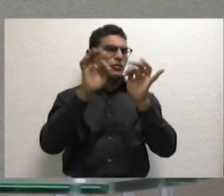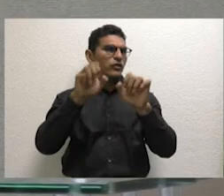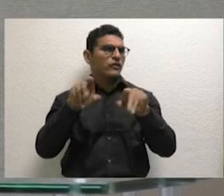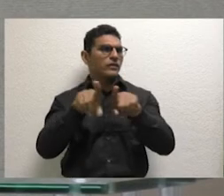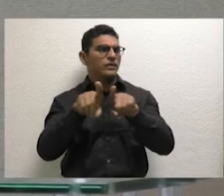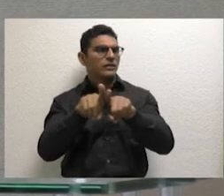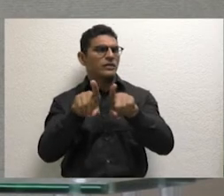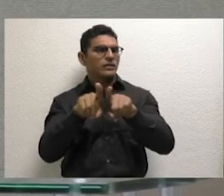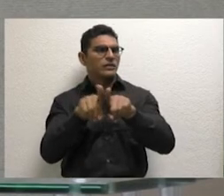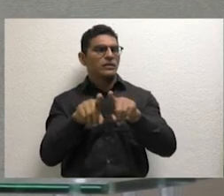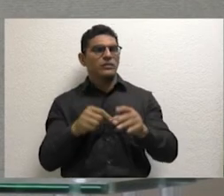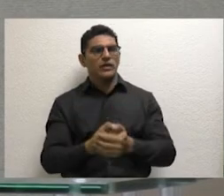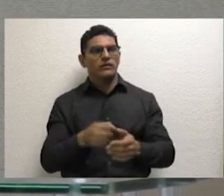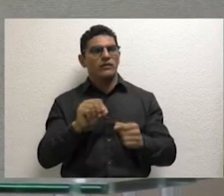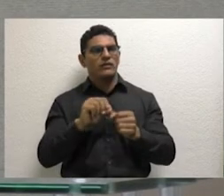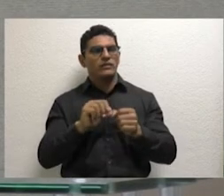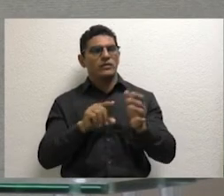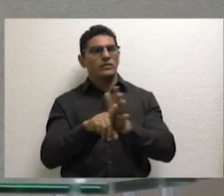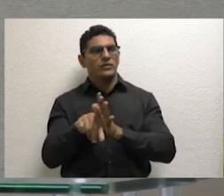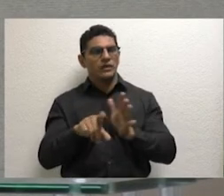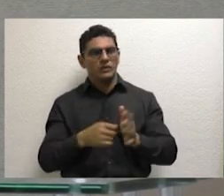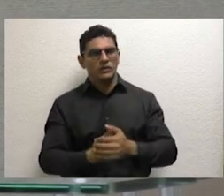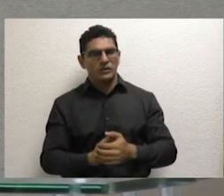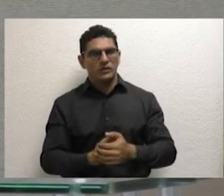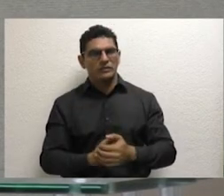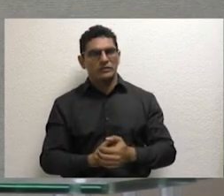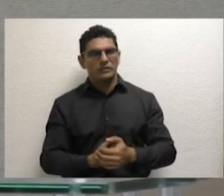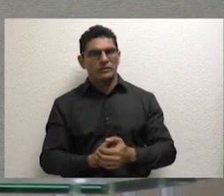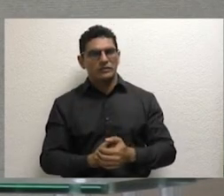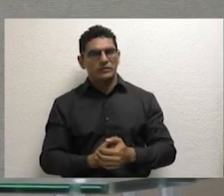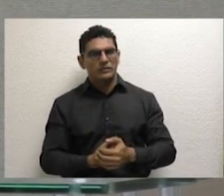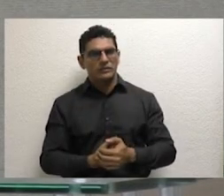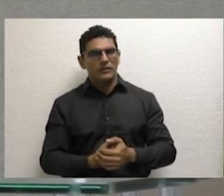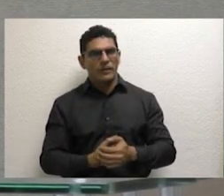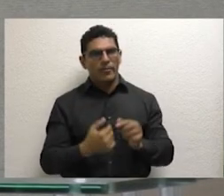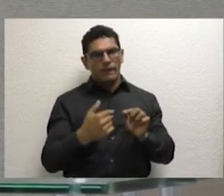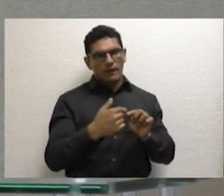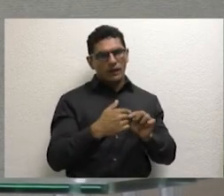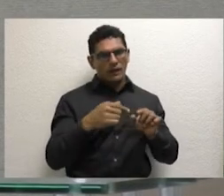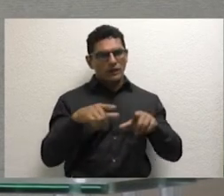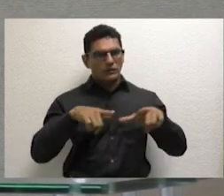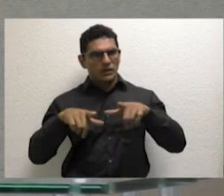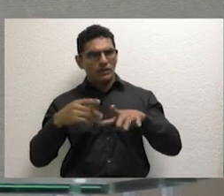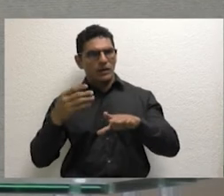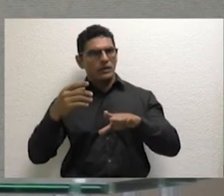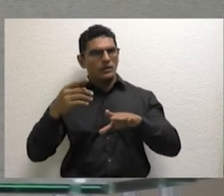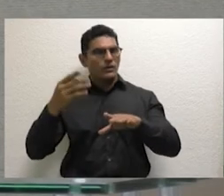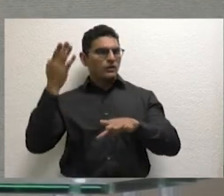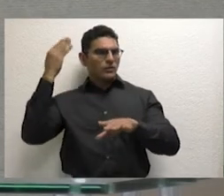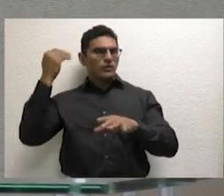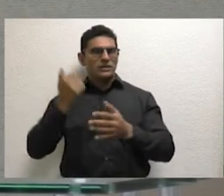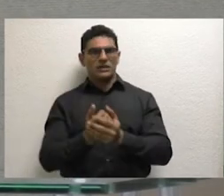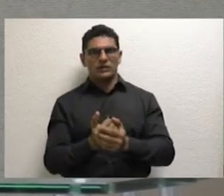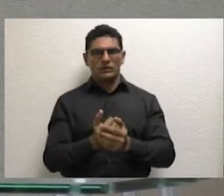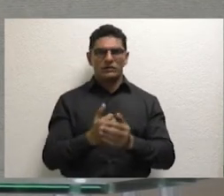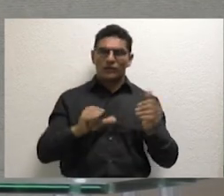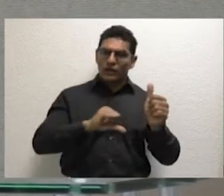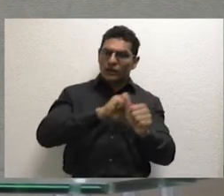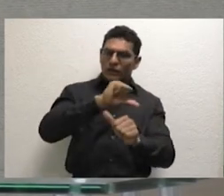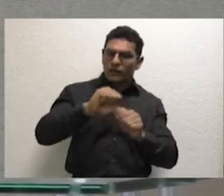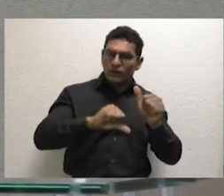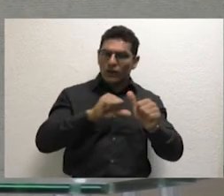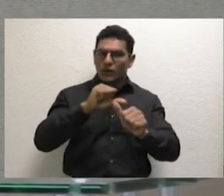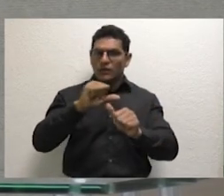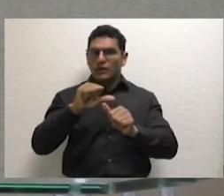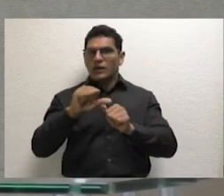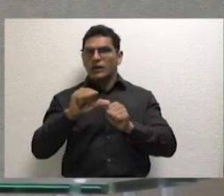eu vou fazer uma pergunta que está muito ligada ao meu trabalho desde o passado a reforma trabalhista